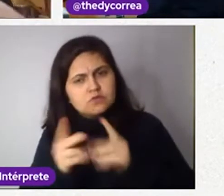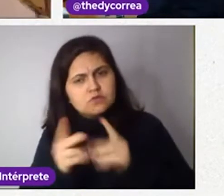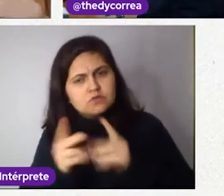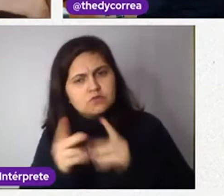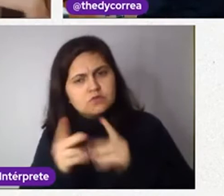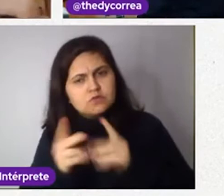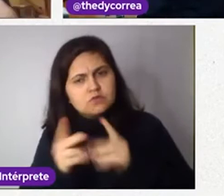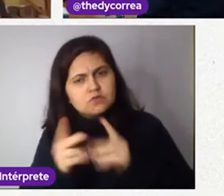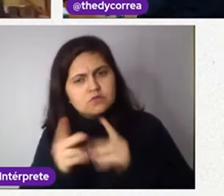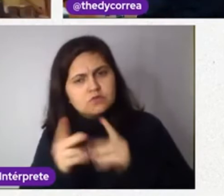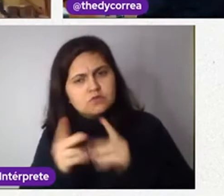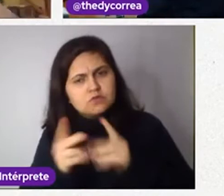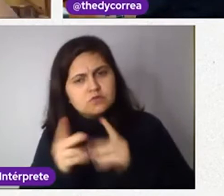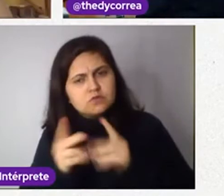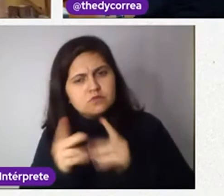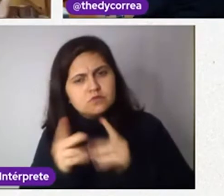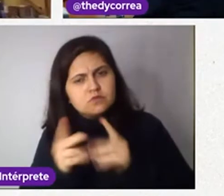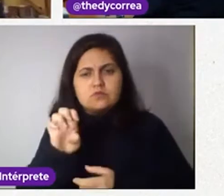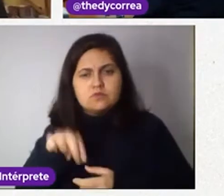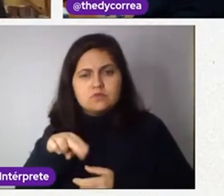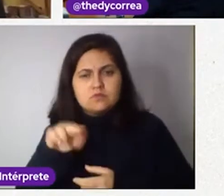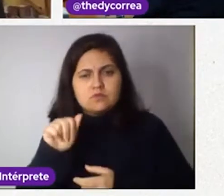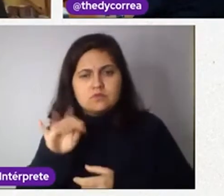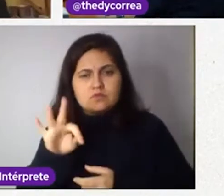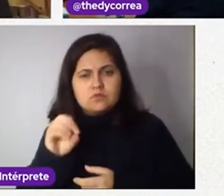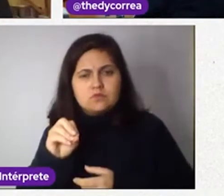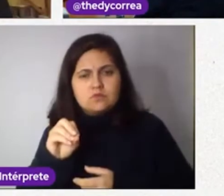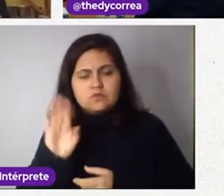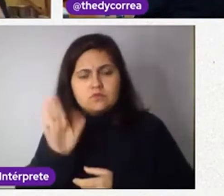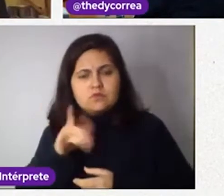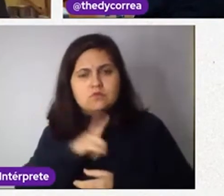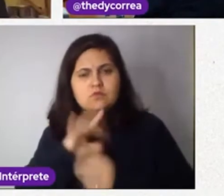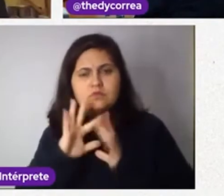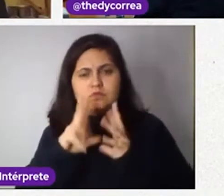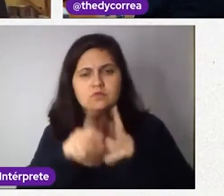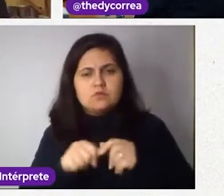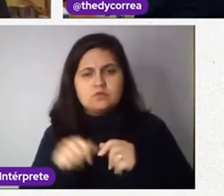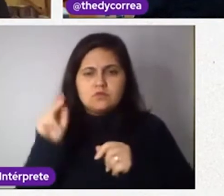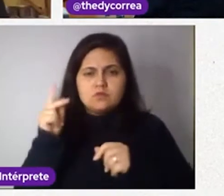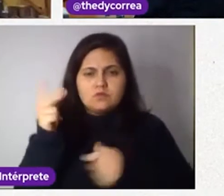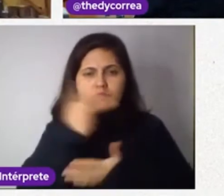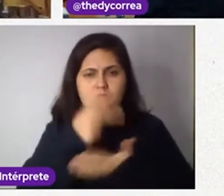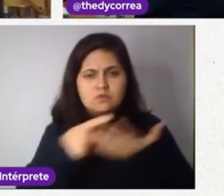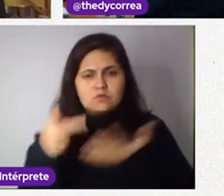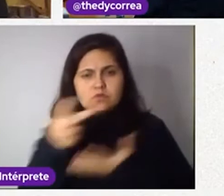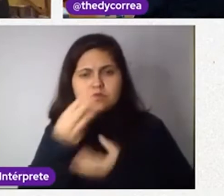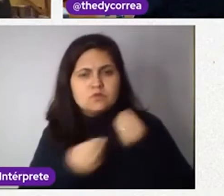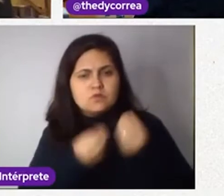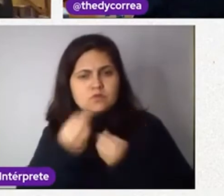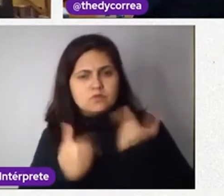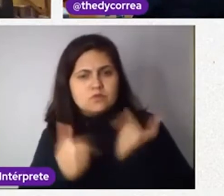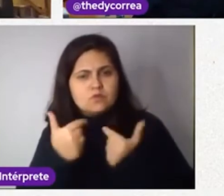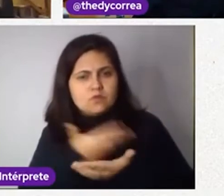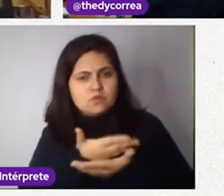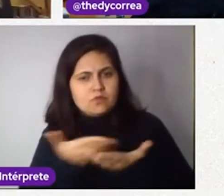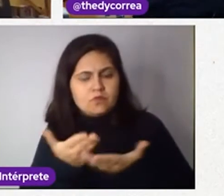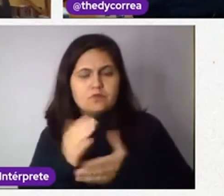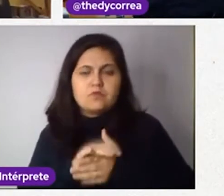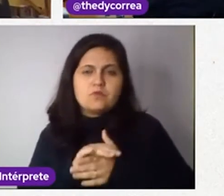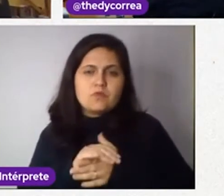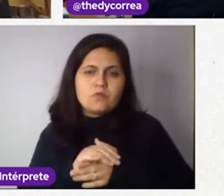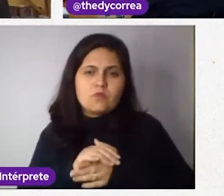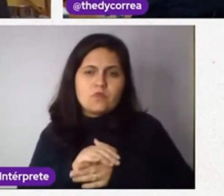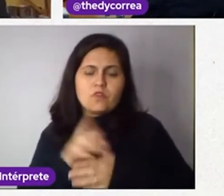O Renato tinha já todas as ilustrações, como é que foi o trabalho de vocês?